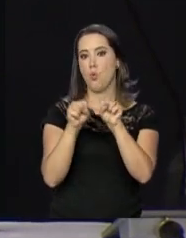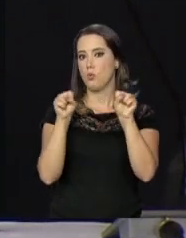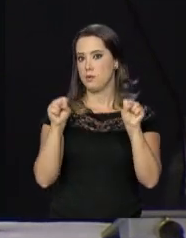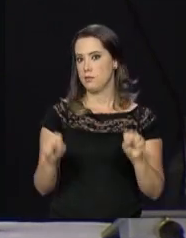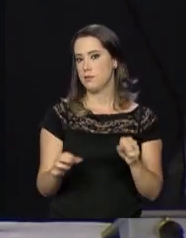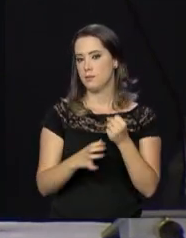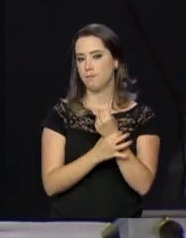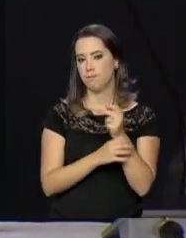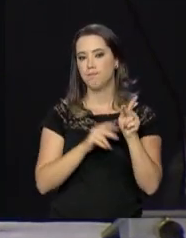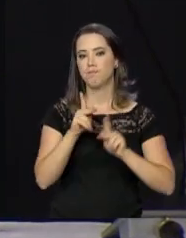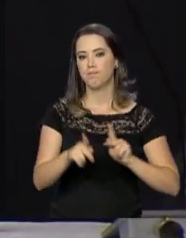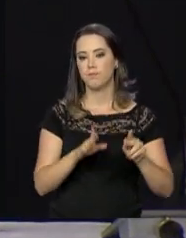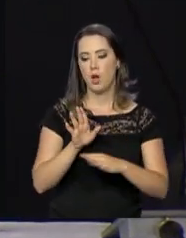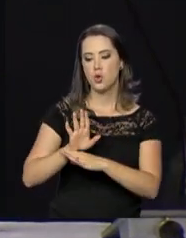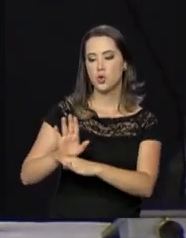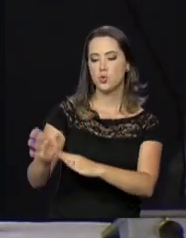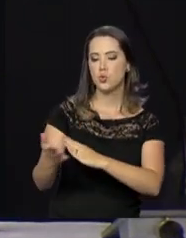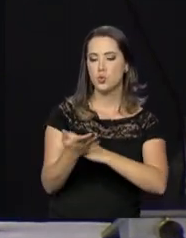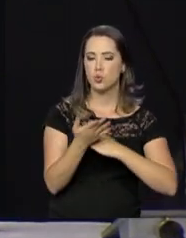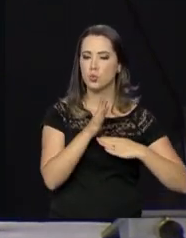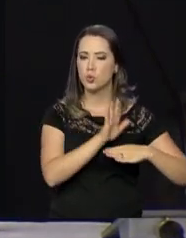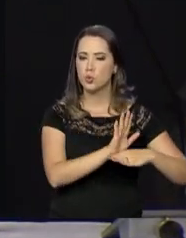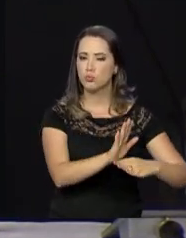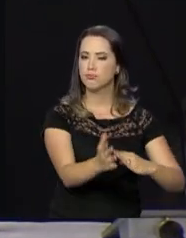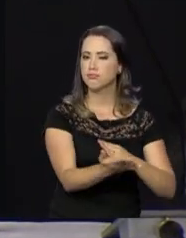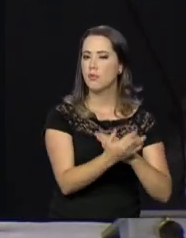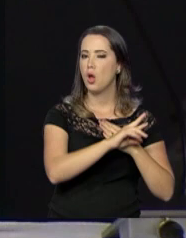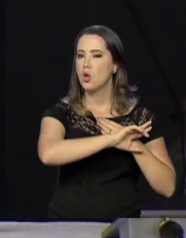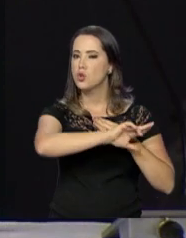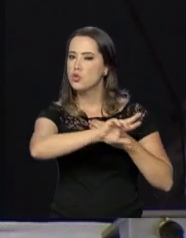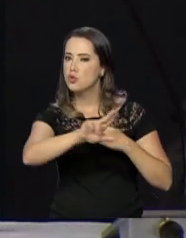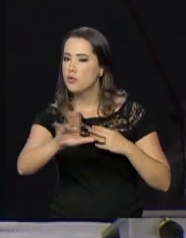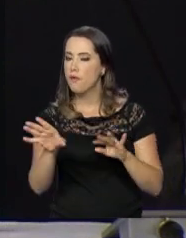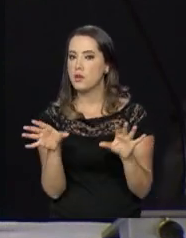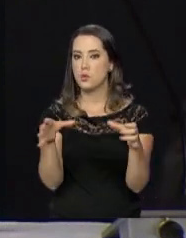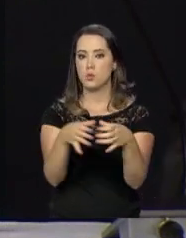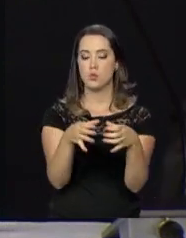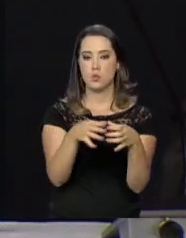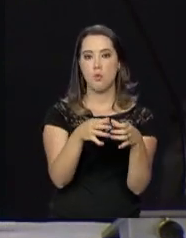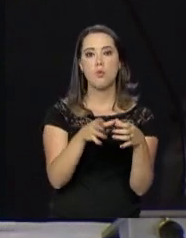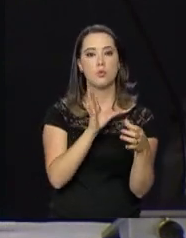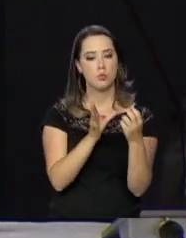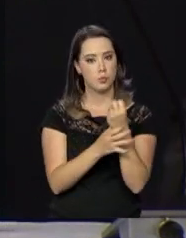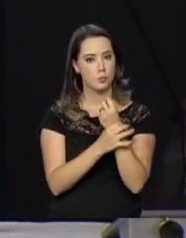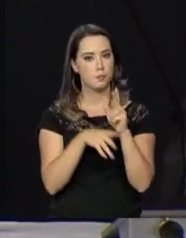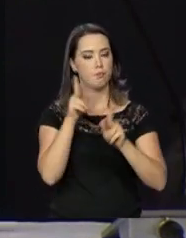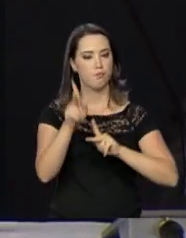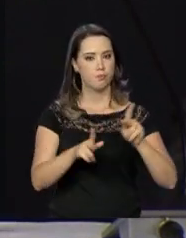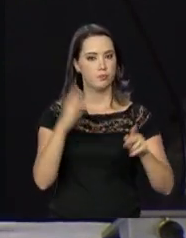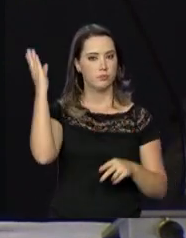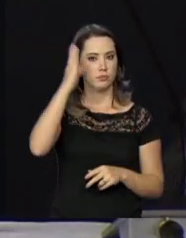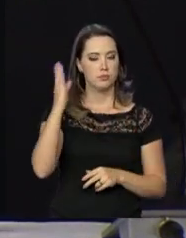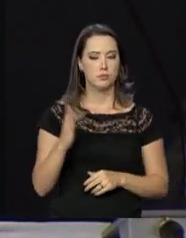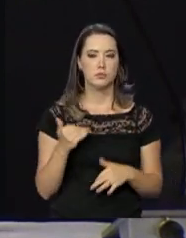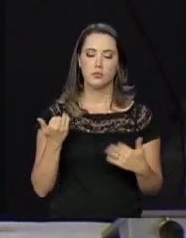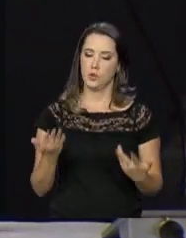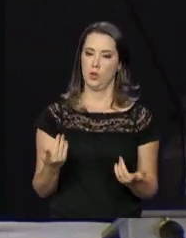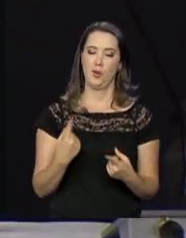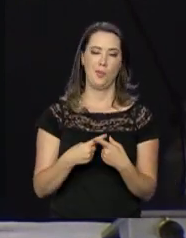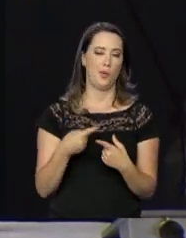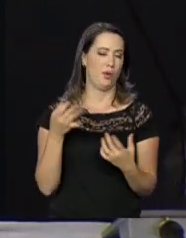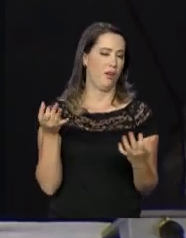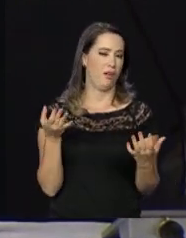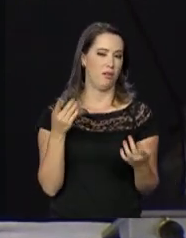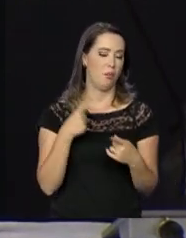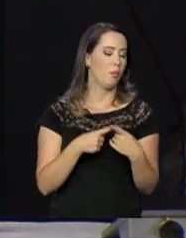a cooperação dos vários sistemas de segurança pública no país, por razões